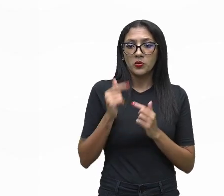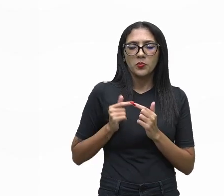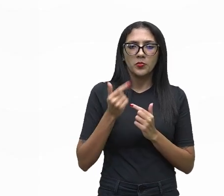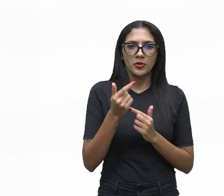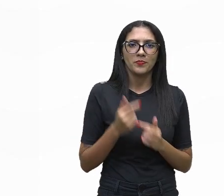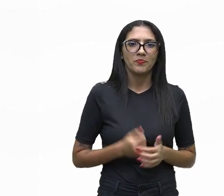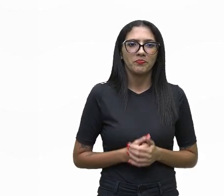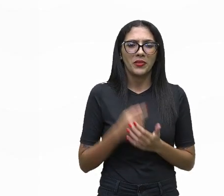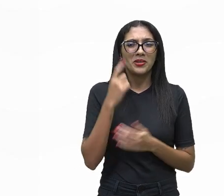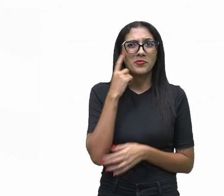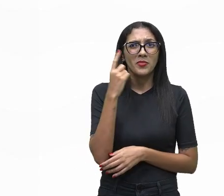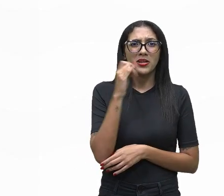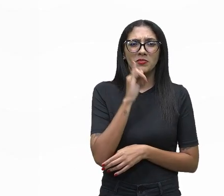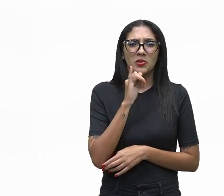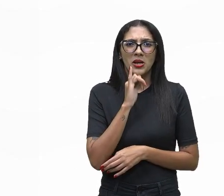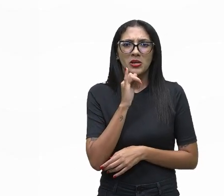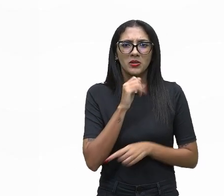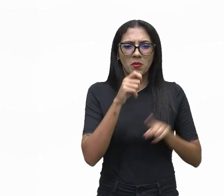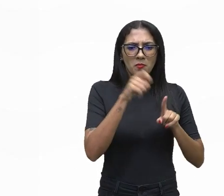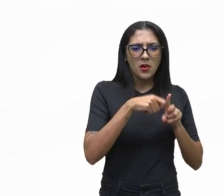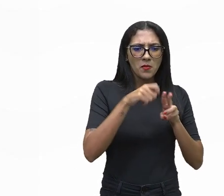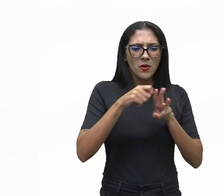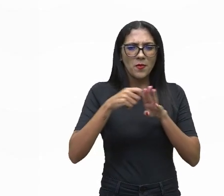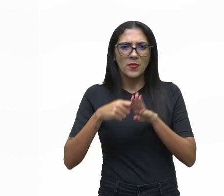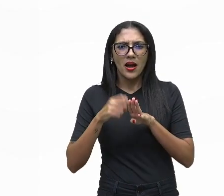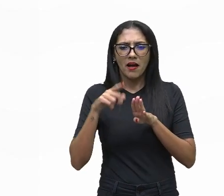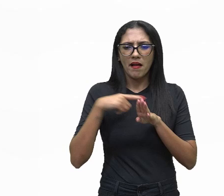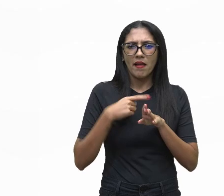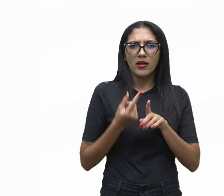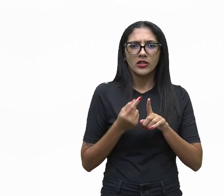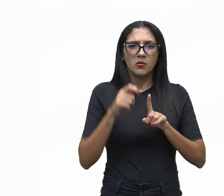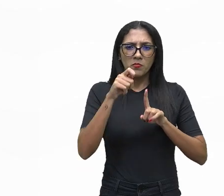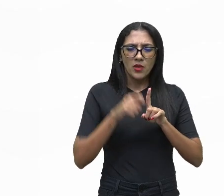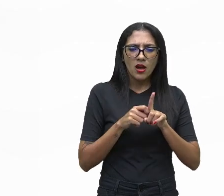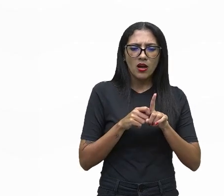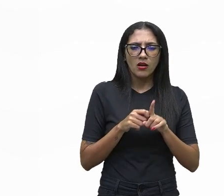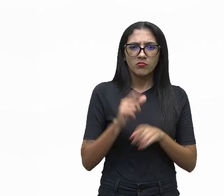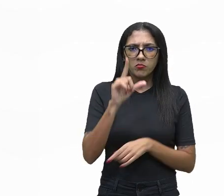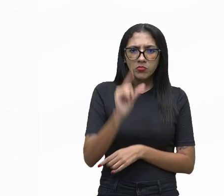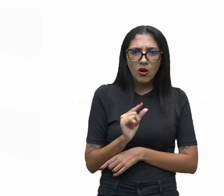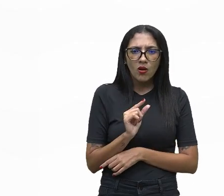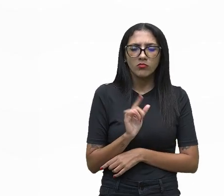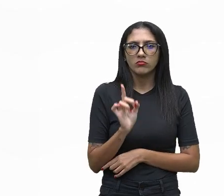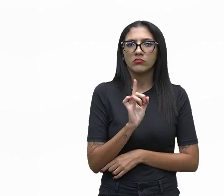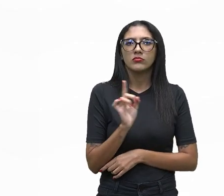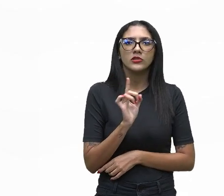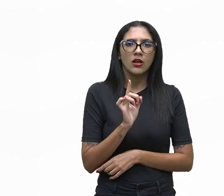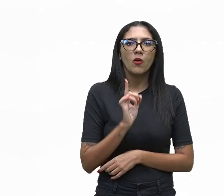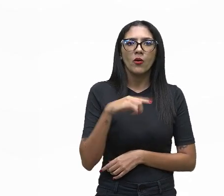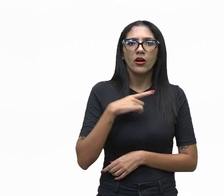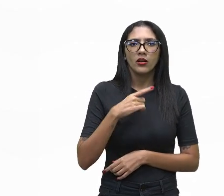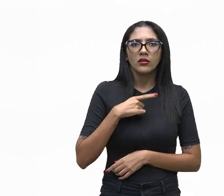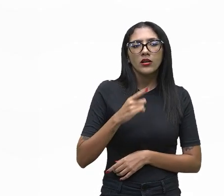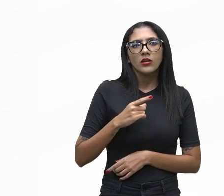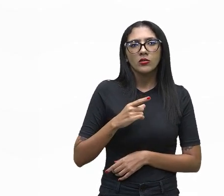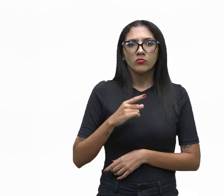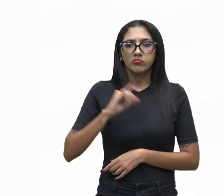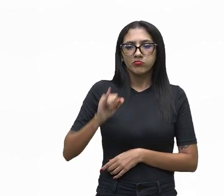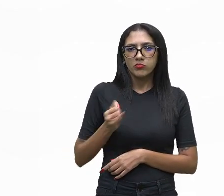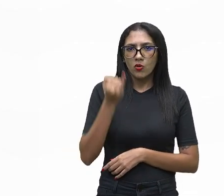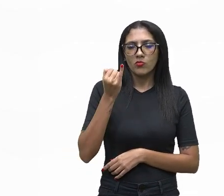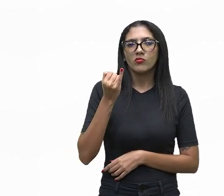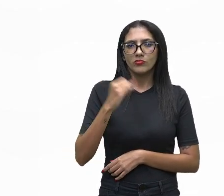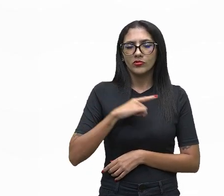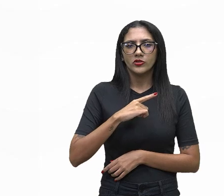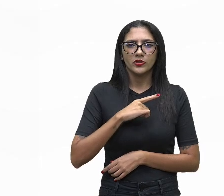porque pagou uma parcela, está pagando menos. Não, você não está pagando menos, você está pagando o valor inteiro. E